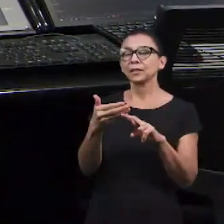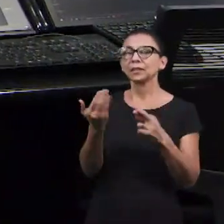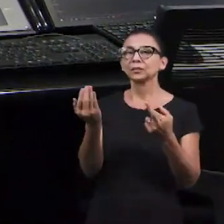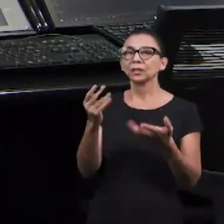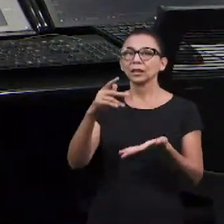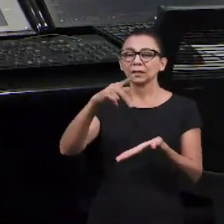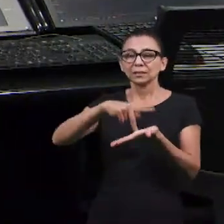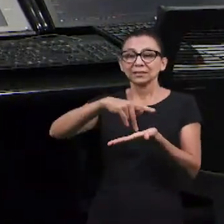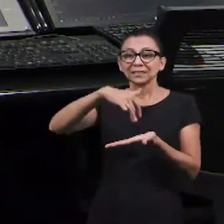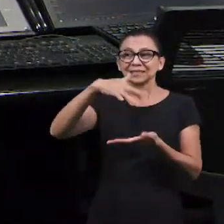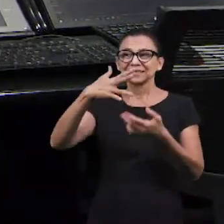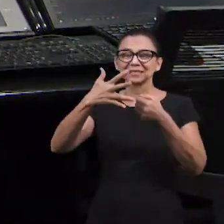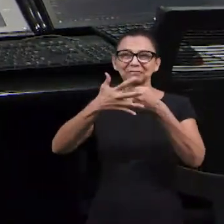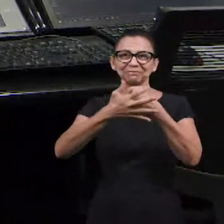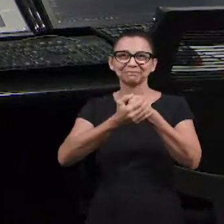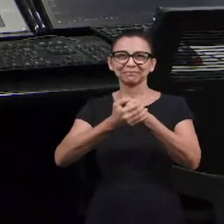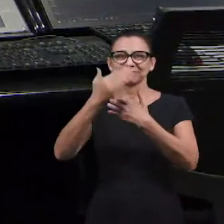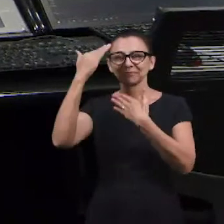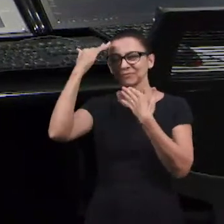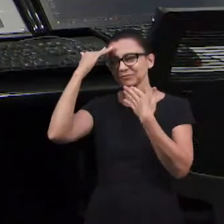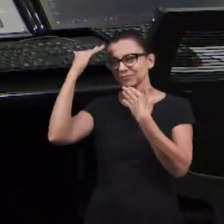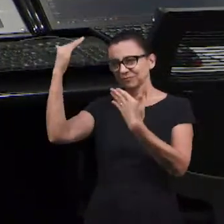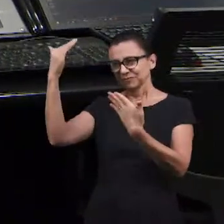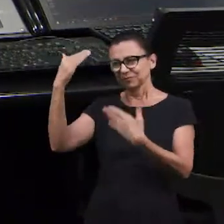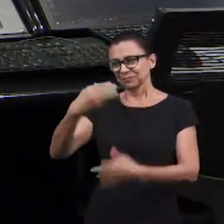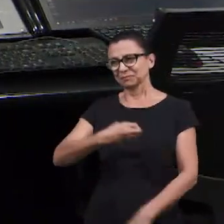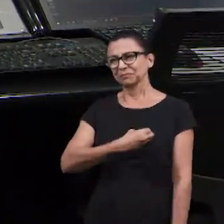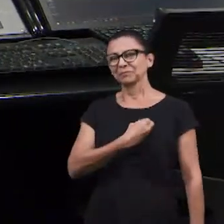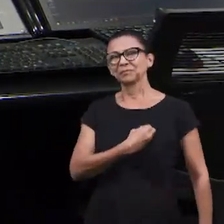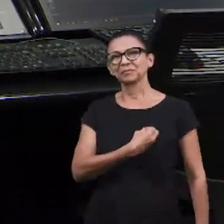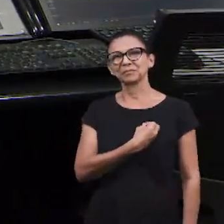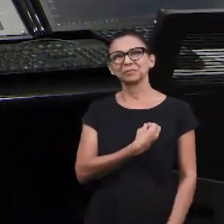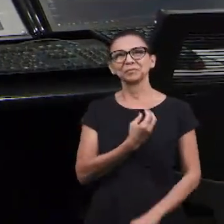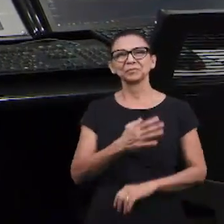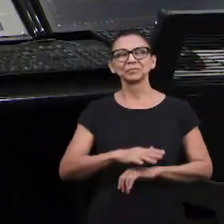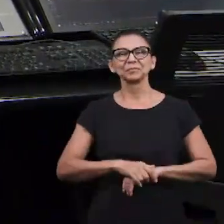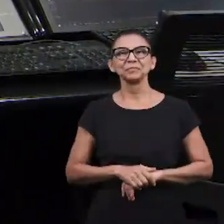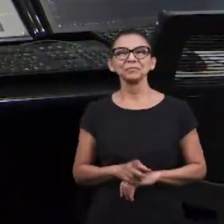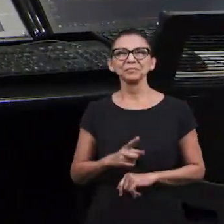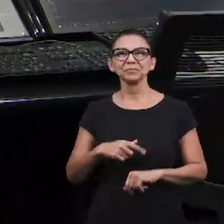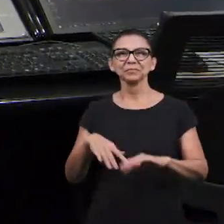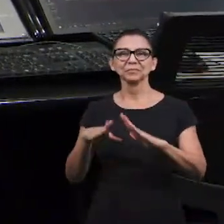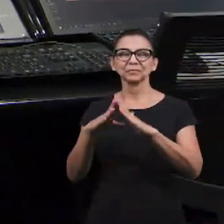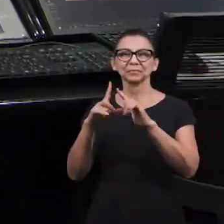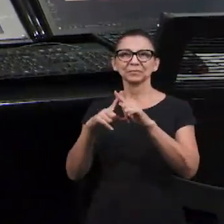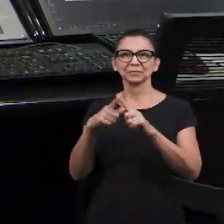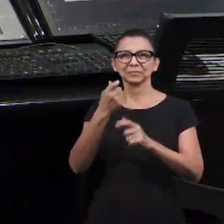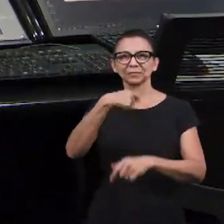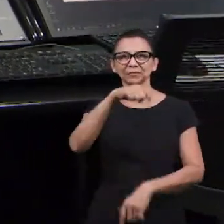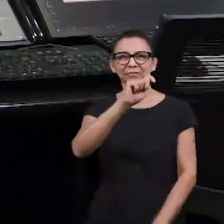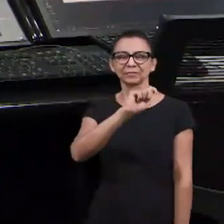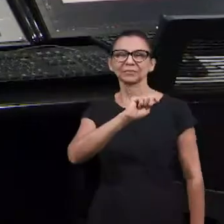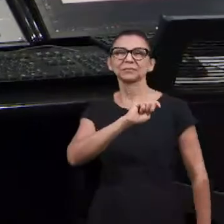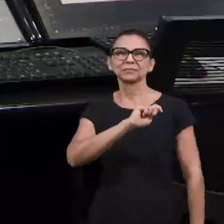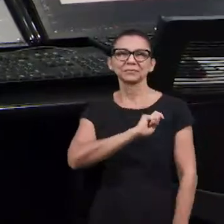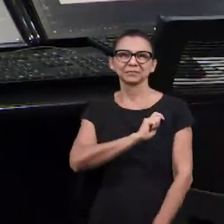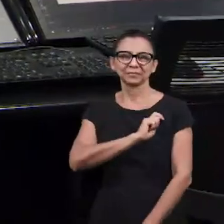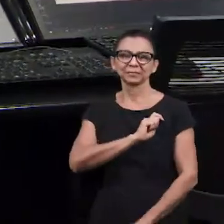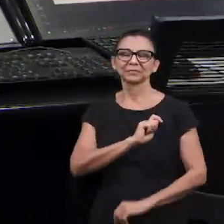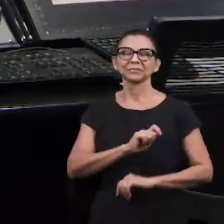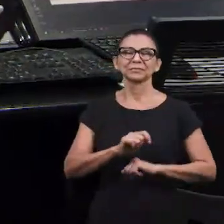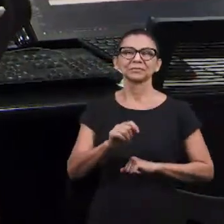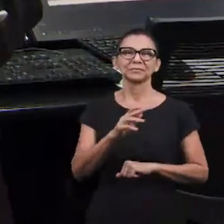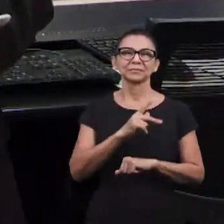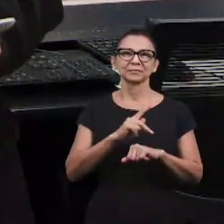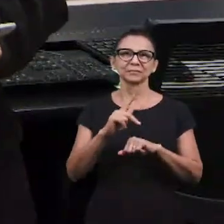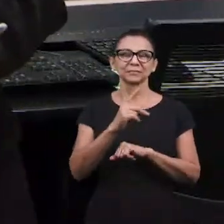tesouro escondido. Obrigado, irmã, pela sua participação aí da nossa igreja em Barcelona, na Espanha. Glória a Deus. Muito bem,